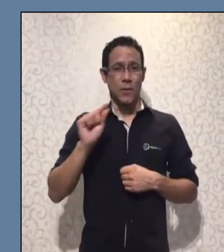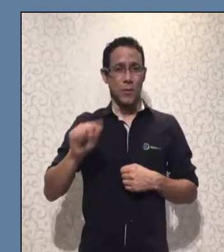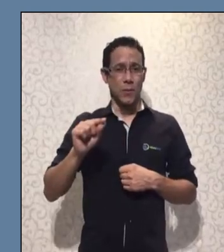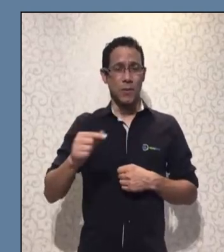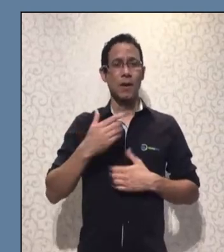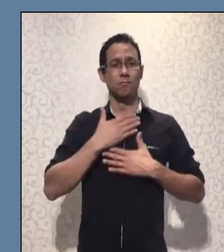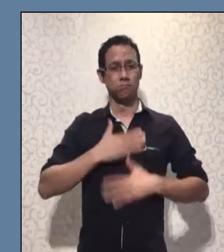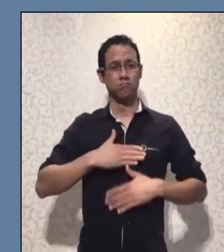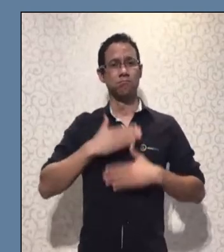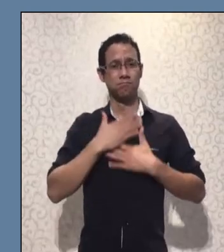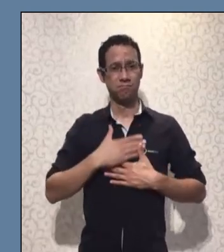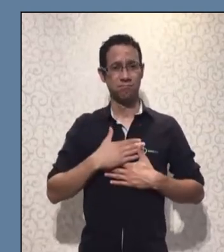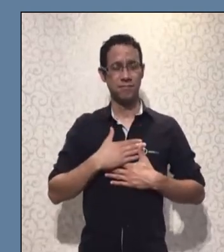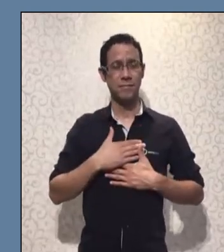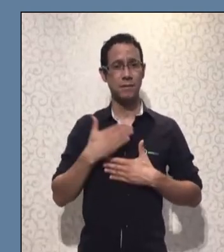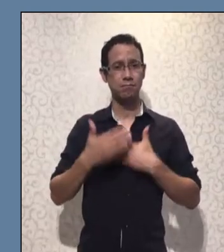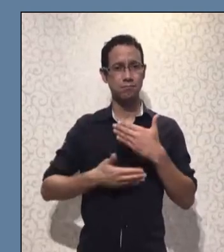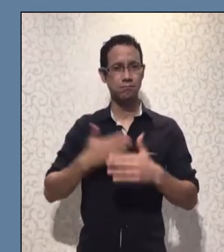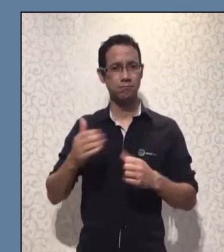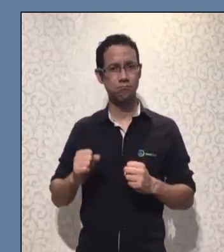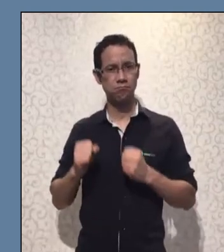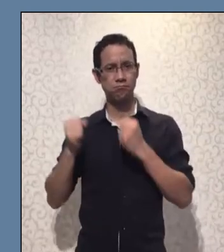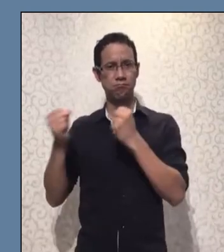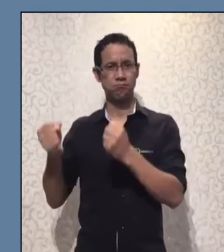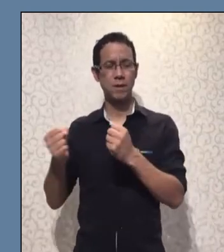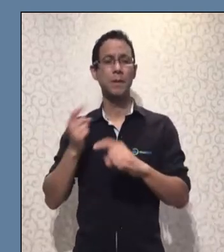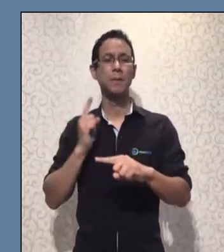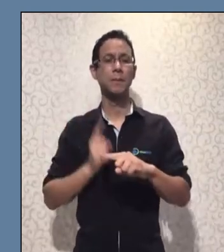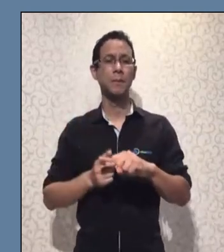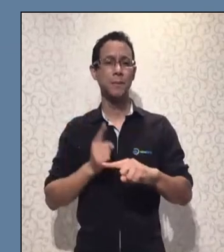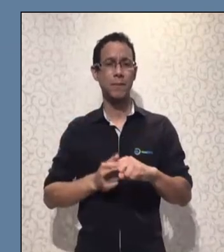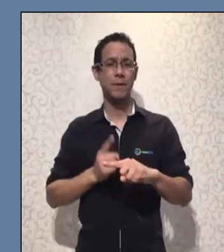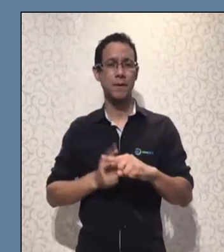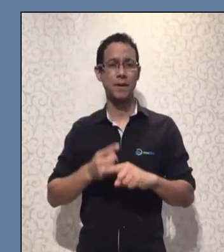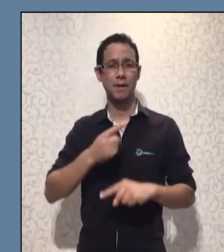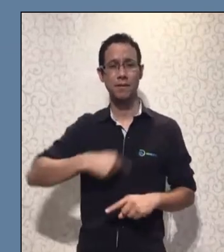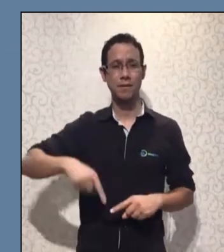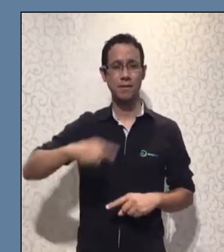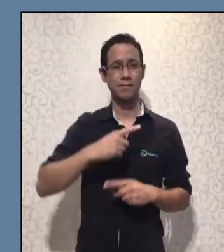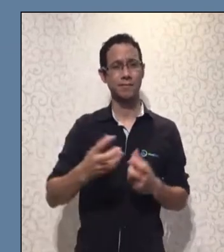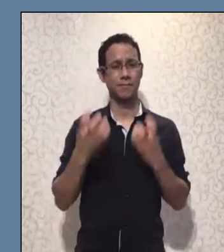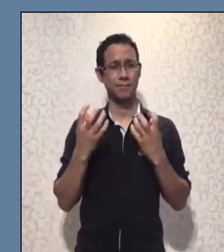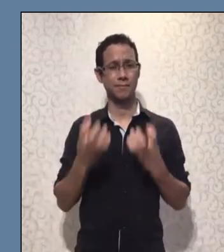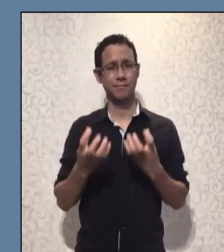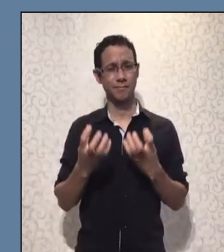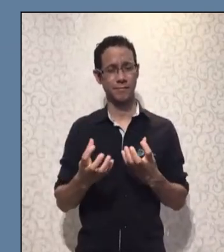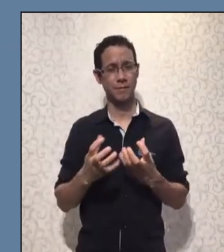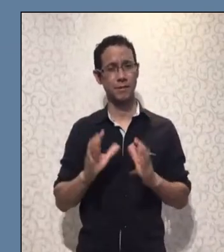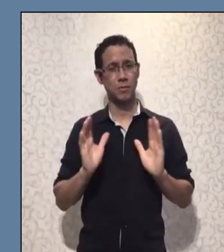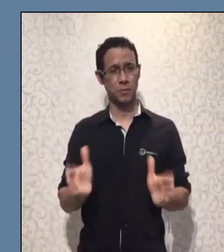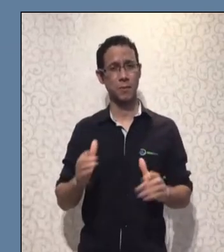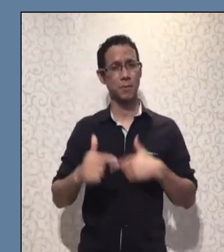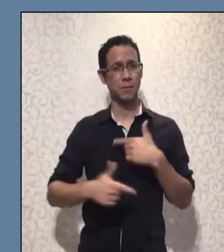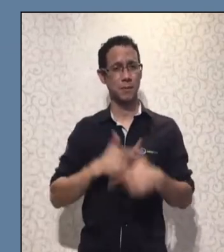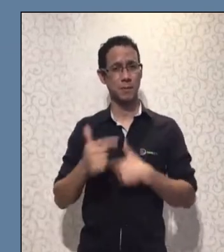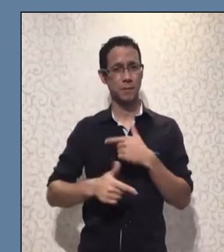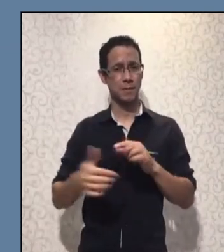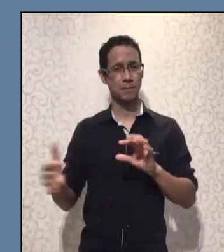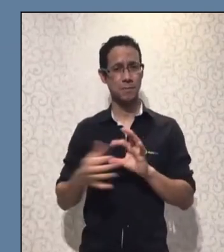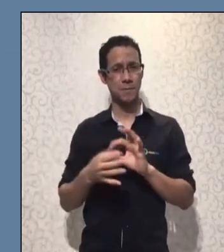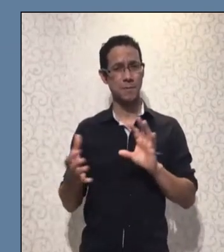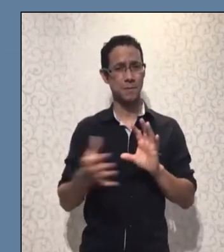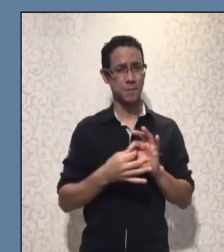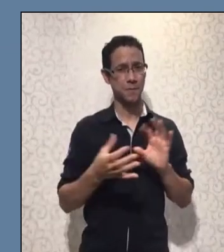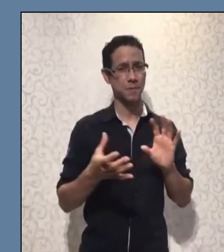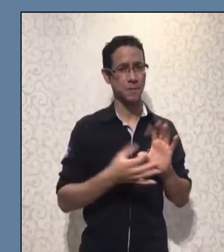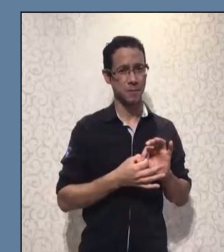conforto, foi porque nós buscamos, nós já víamos trabalhando com parcerias, né? Mas nós